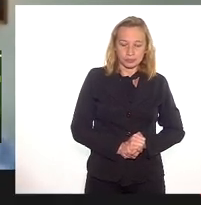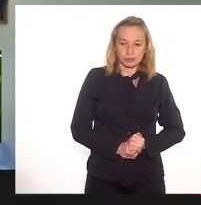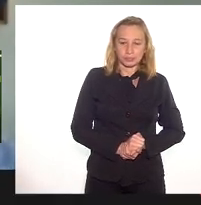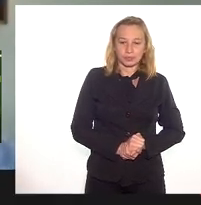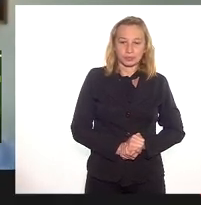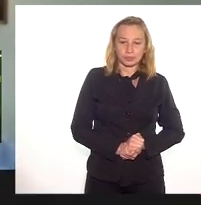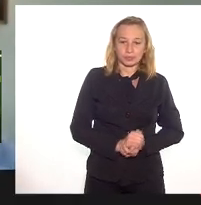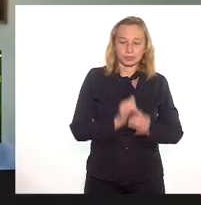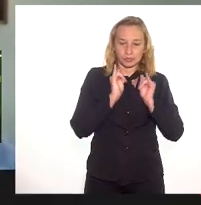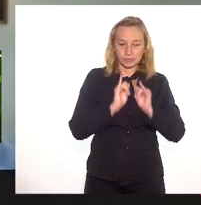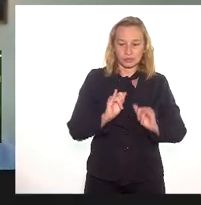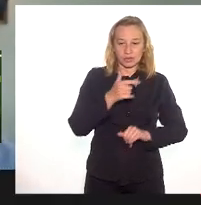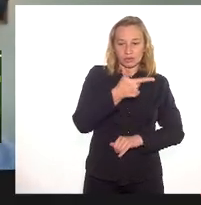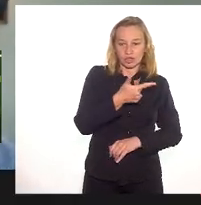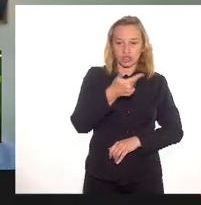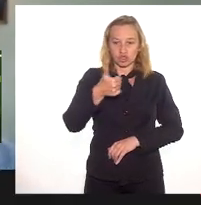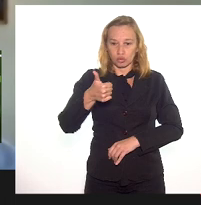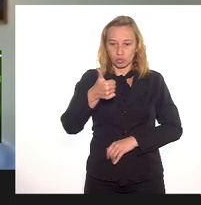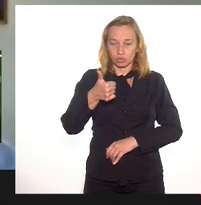em